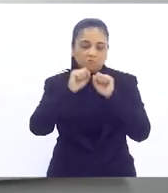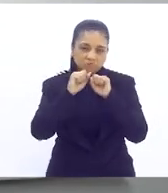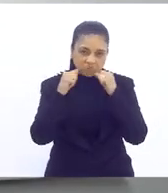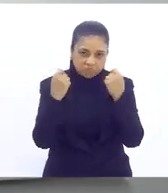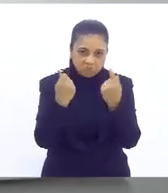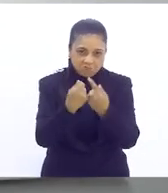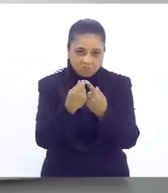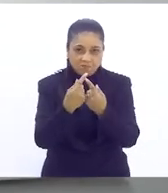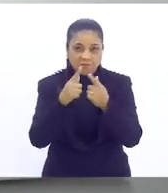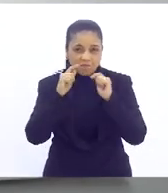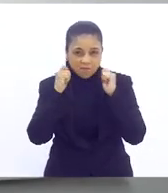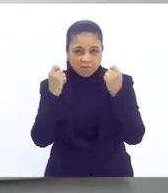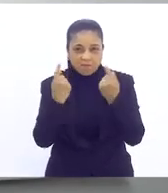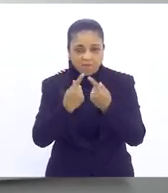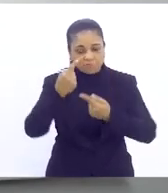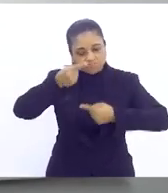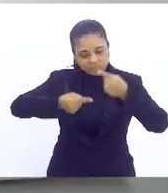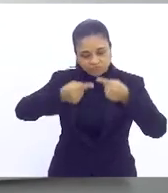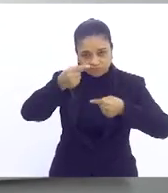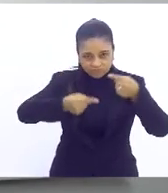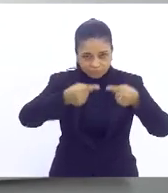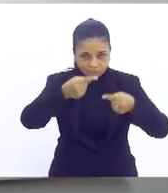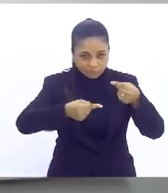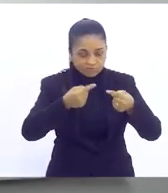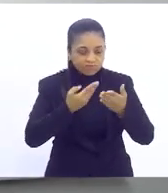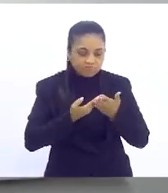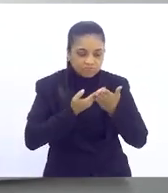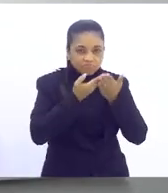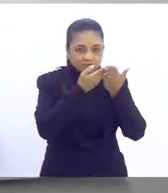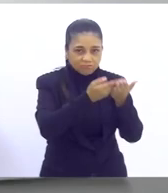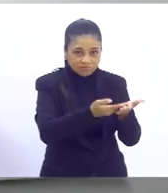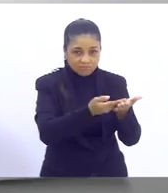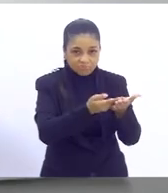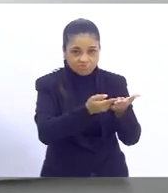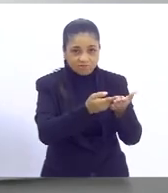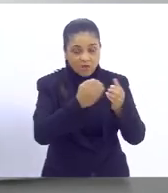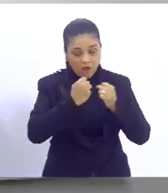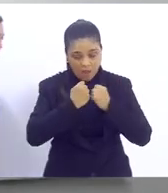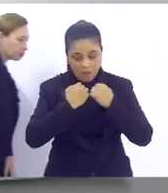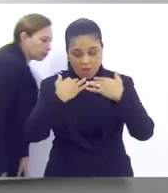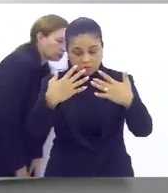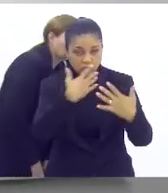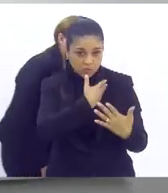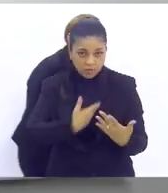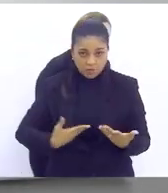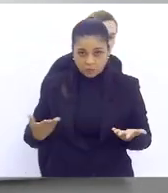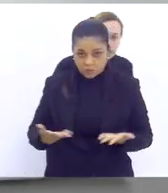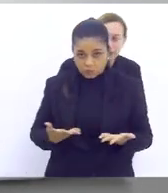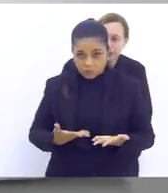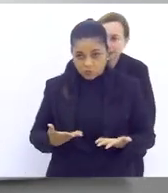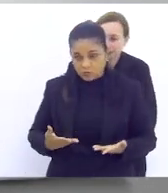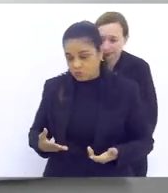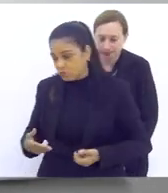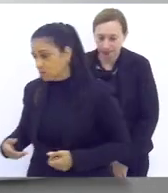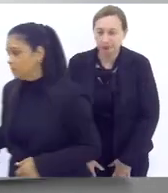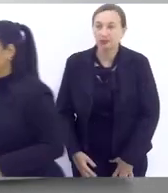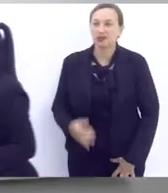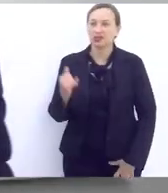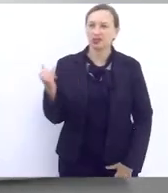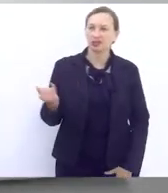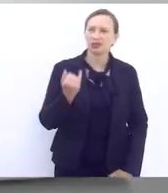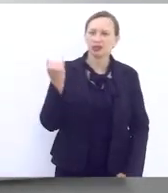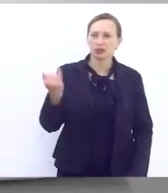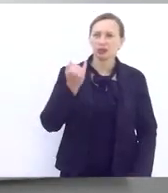alerj a partir encaminha da manifestação da Leste A partir dessa audiência pública né colocando da importância